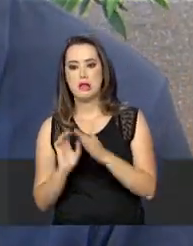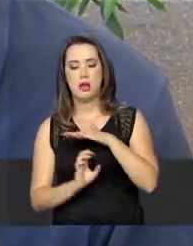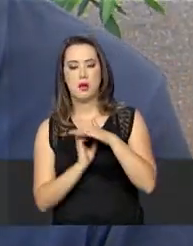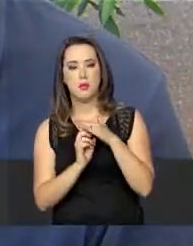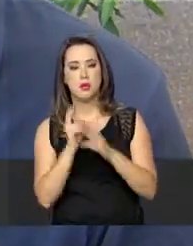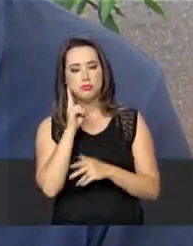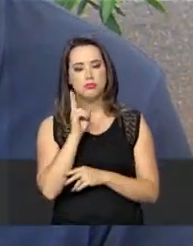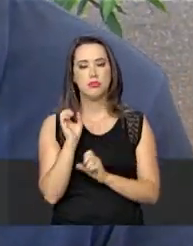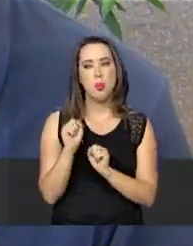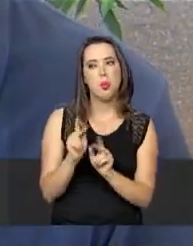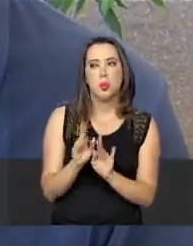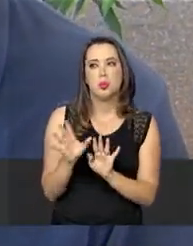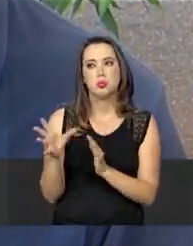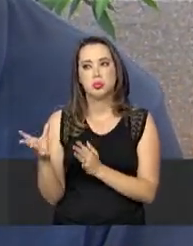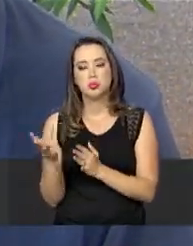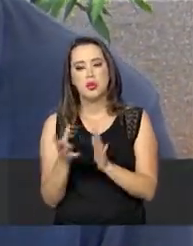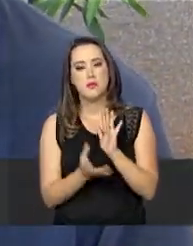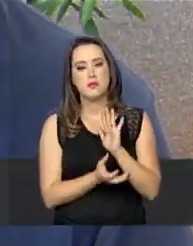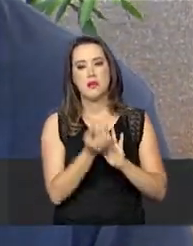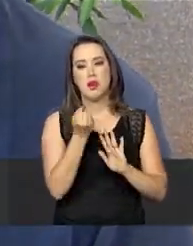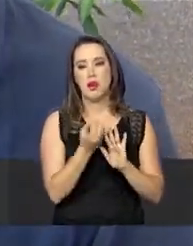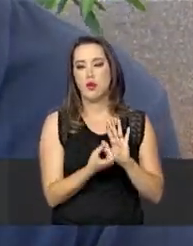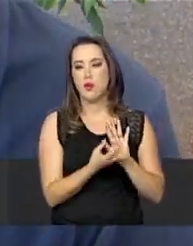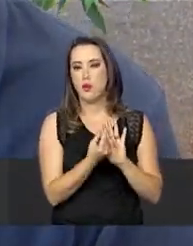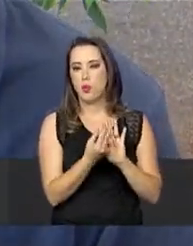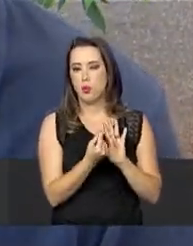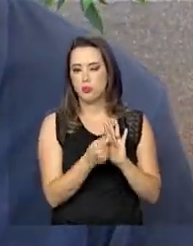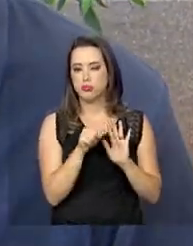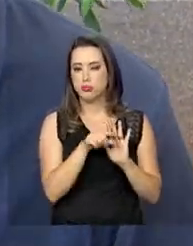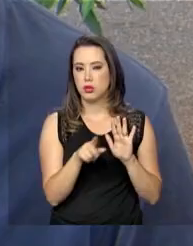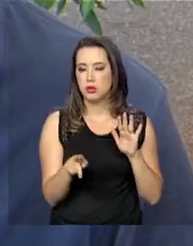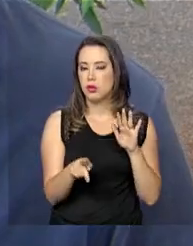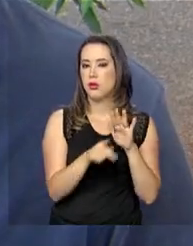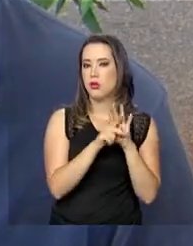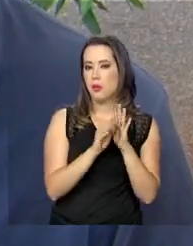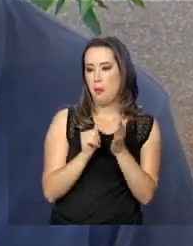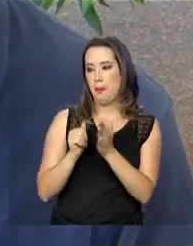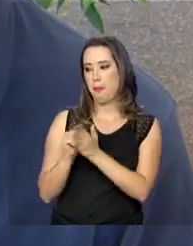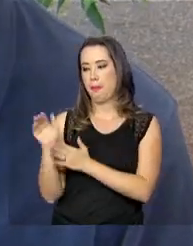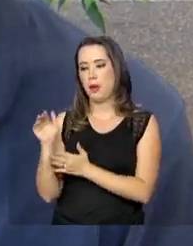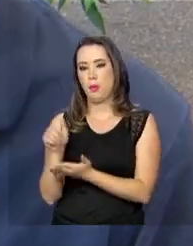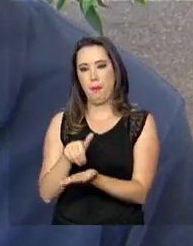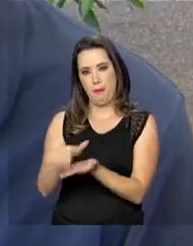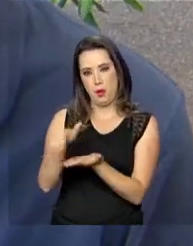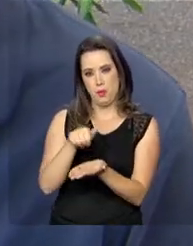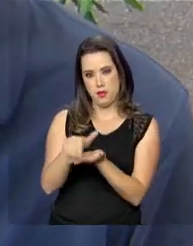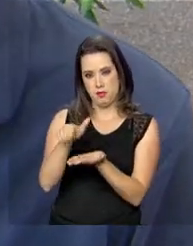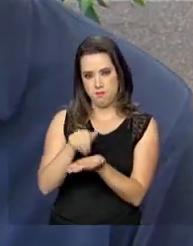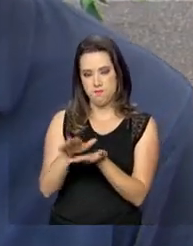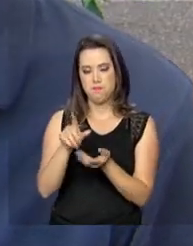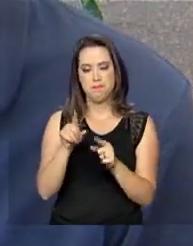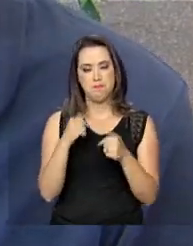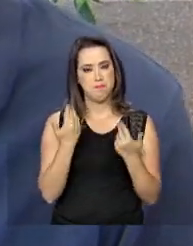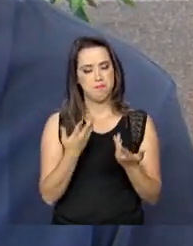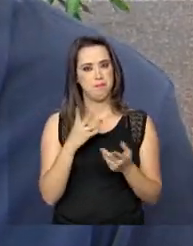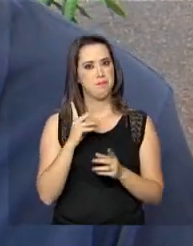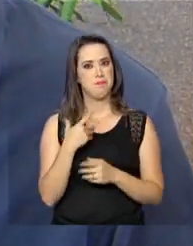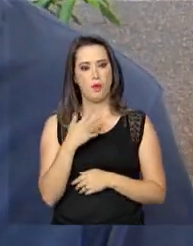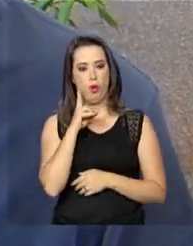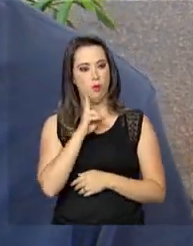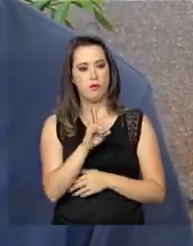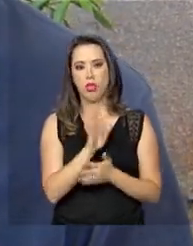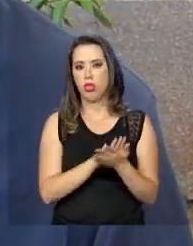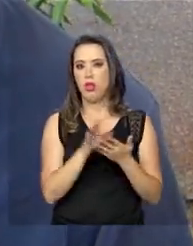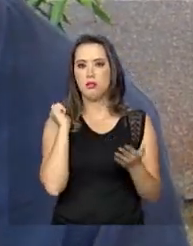que eu fui reaver os meus os recursos referentes ao a rescisão de contrato eu descobri que eles não